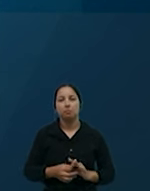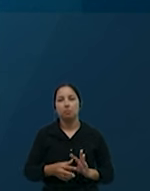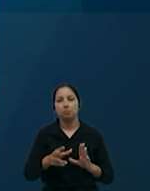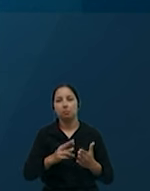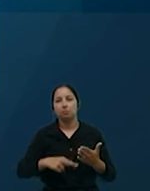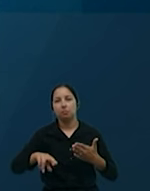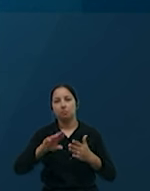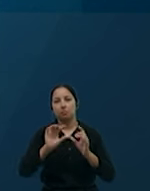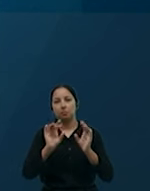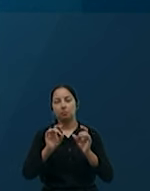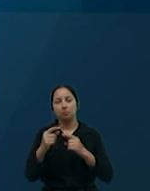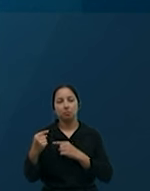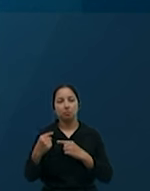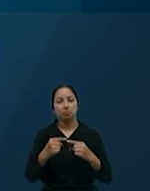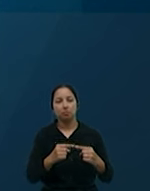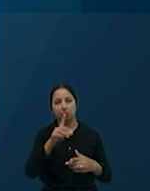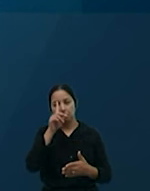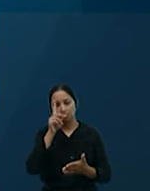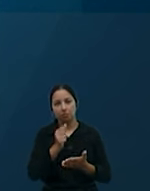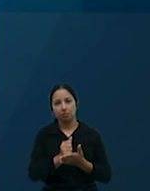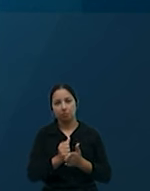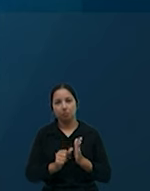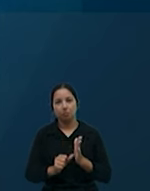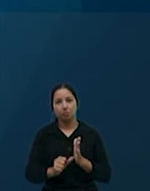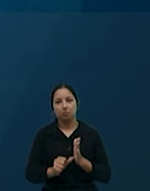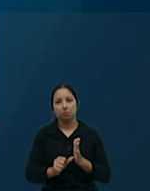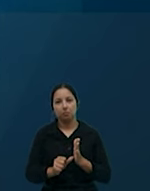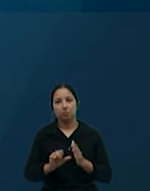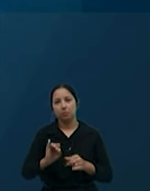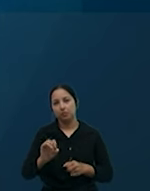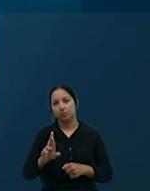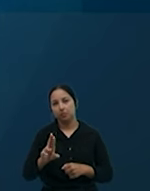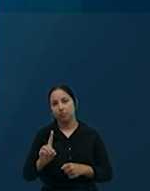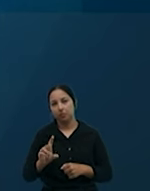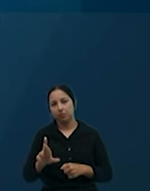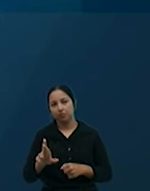decisão proferida em IRDR foi a de que, como